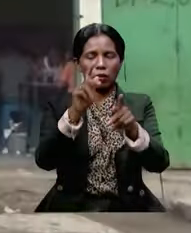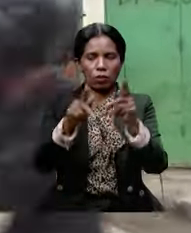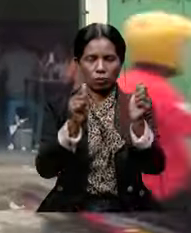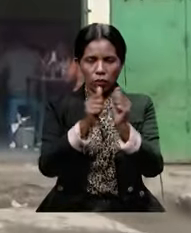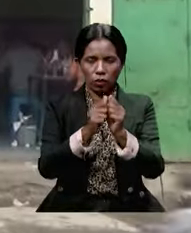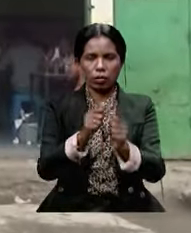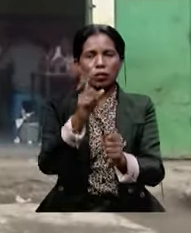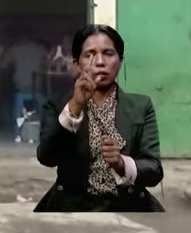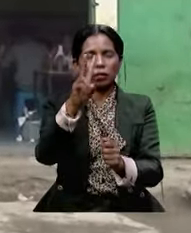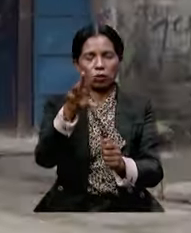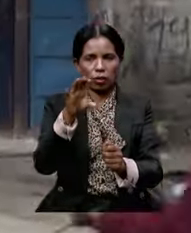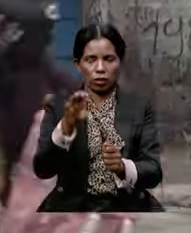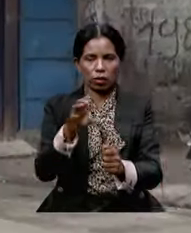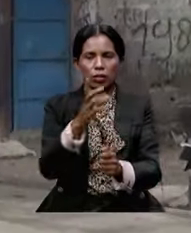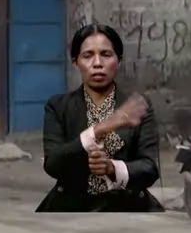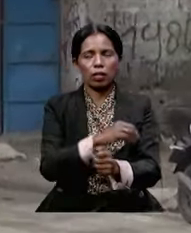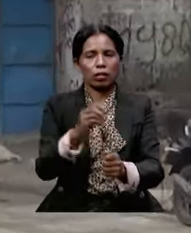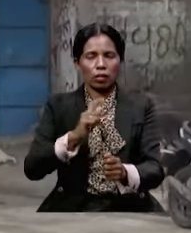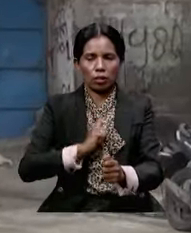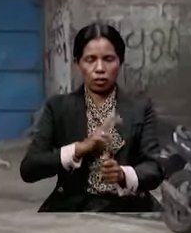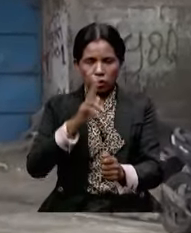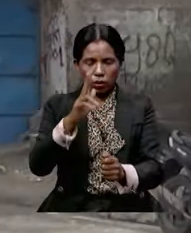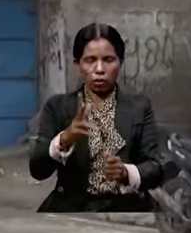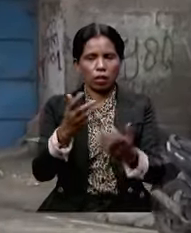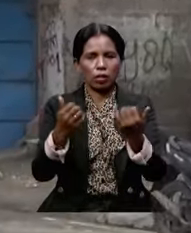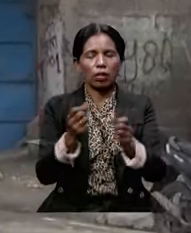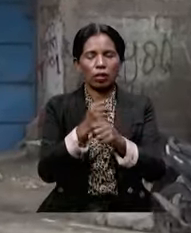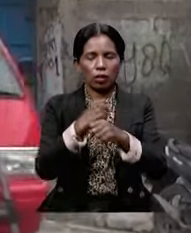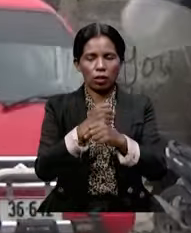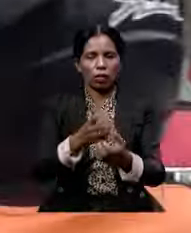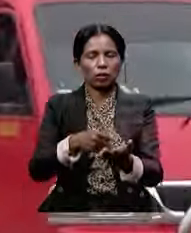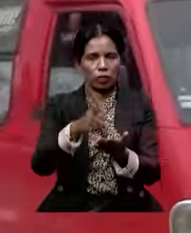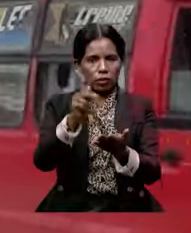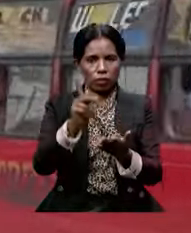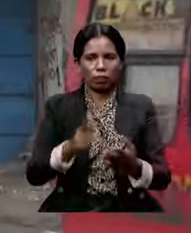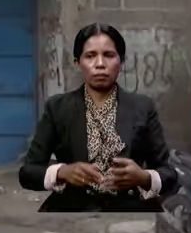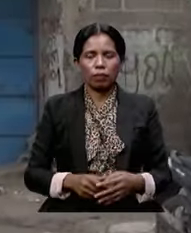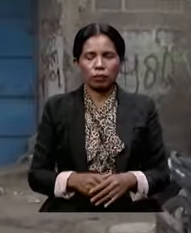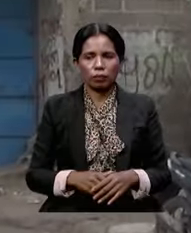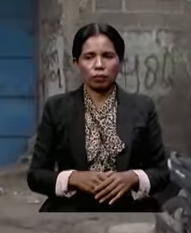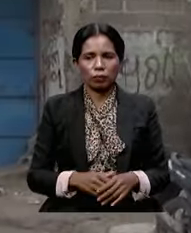afetado hamutuk atu serua resin iha tasitolu antes halo despezu. Abraham Ral, GMN.